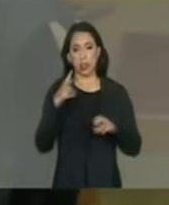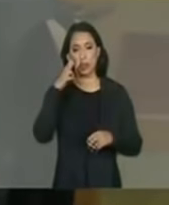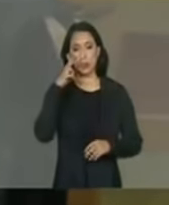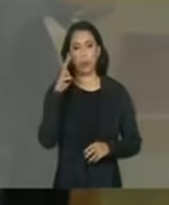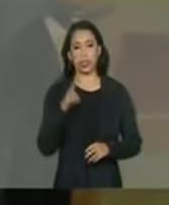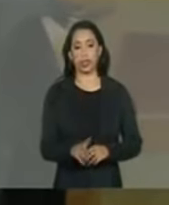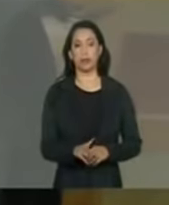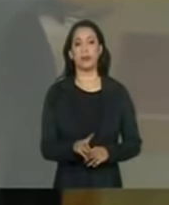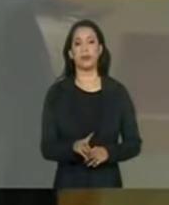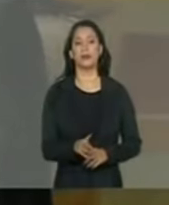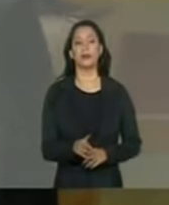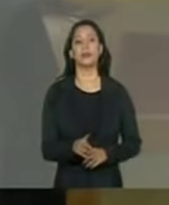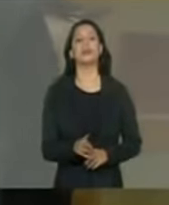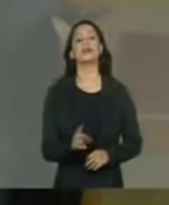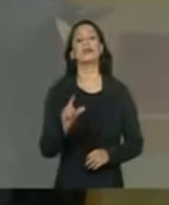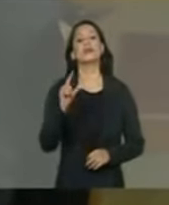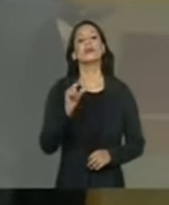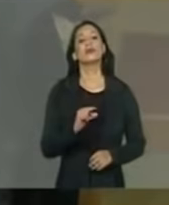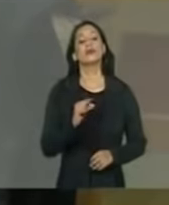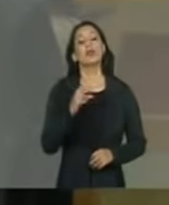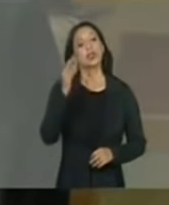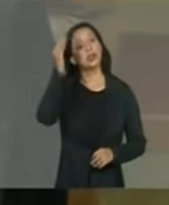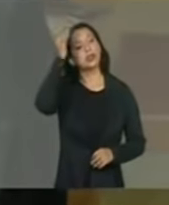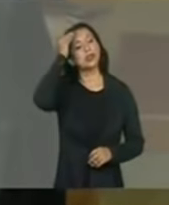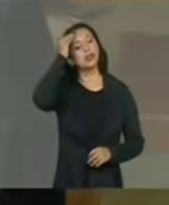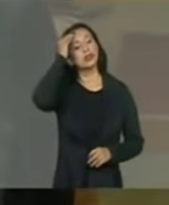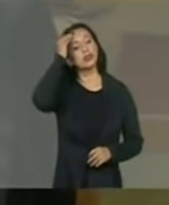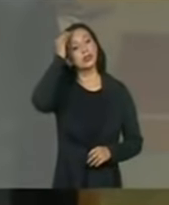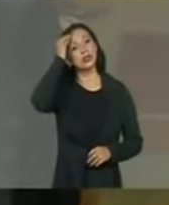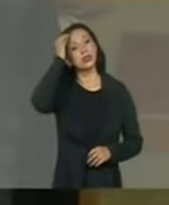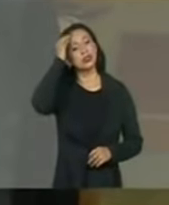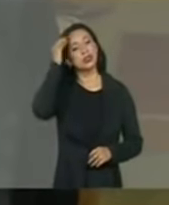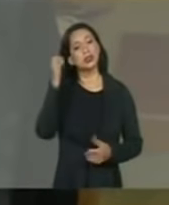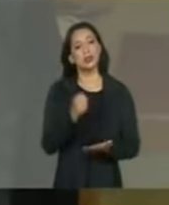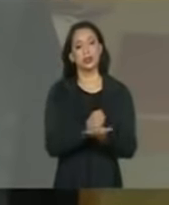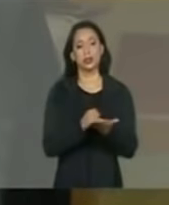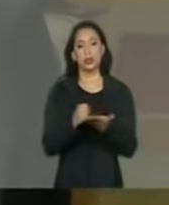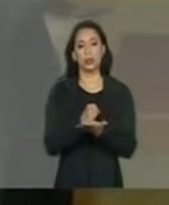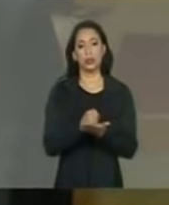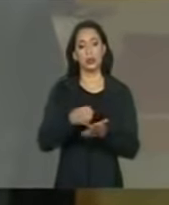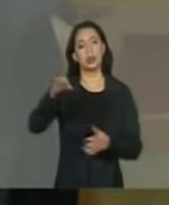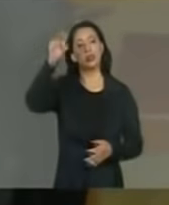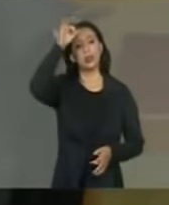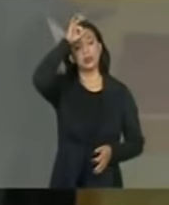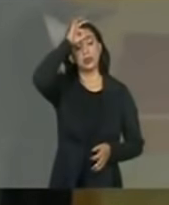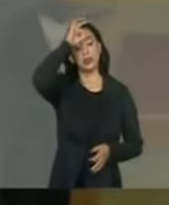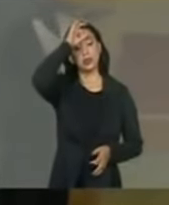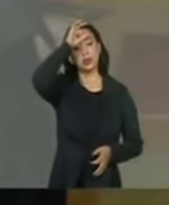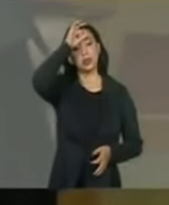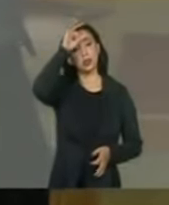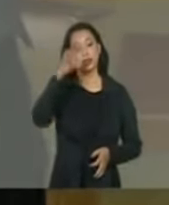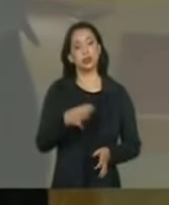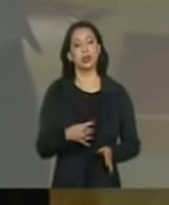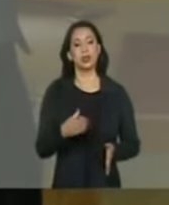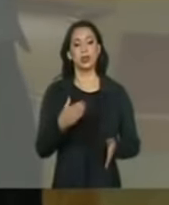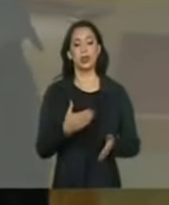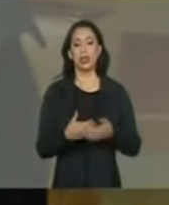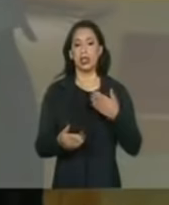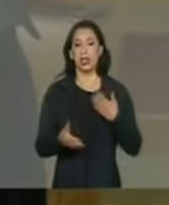pelo plenário no entanto eu entendo que o princípio do estado de inocência aplica se a qualquer